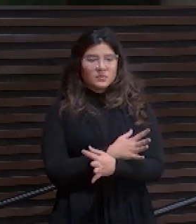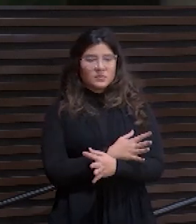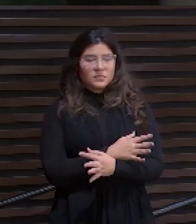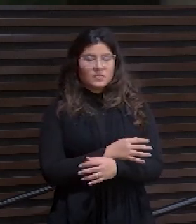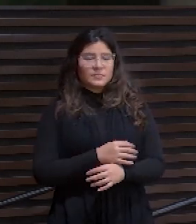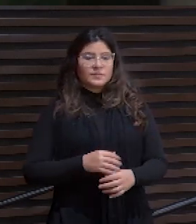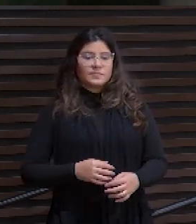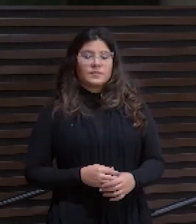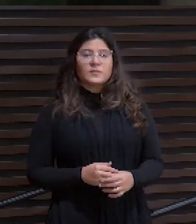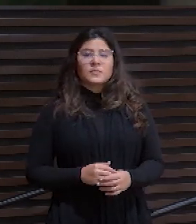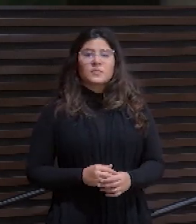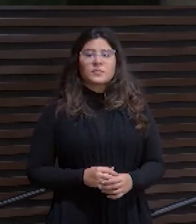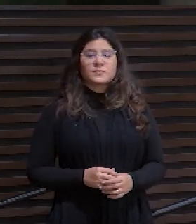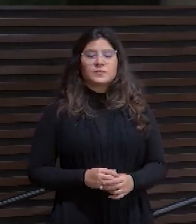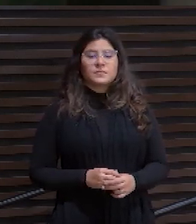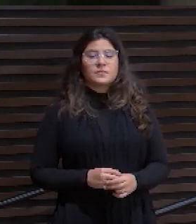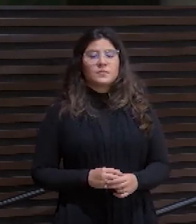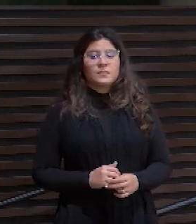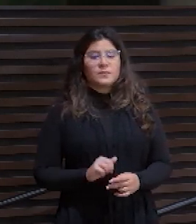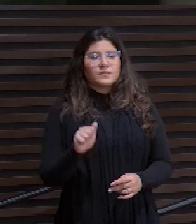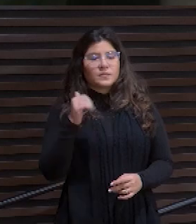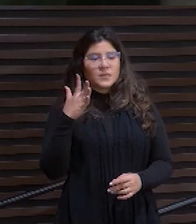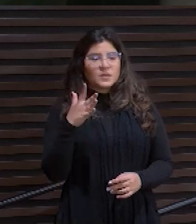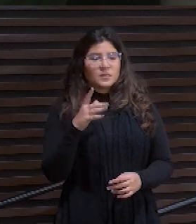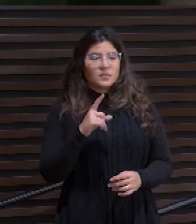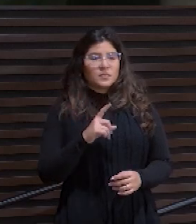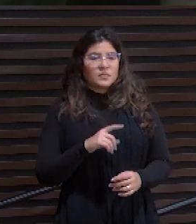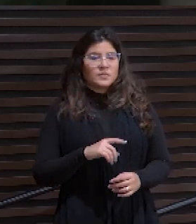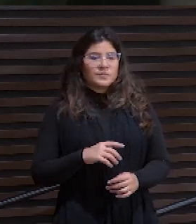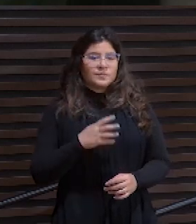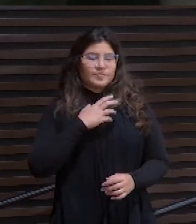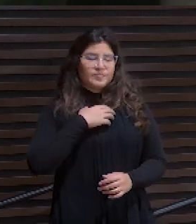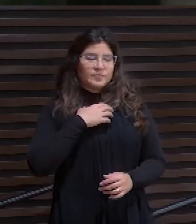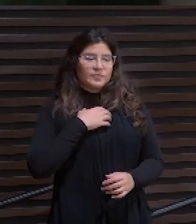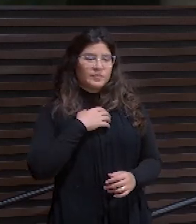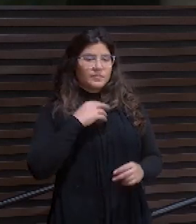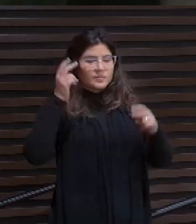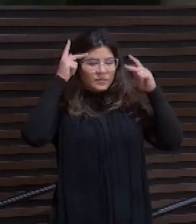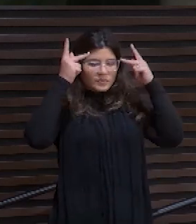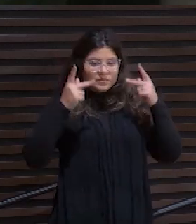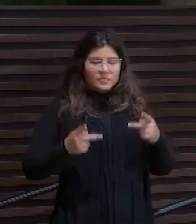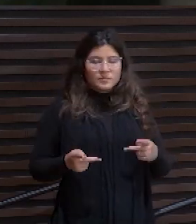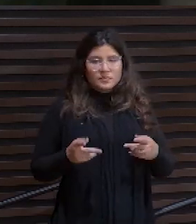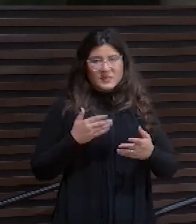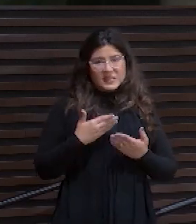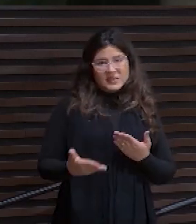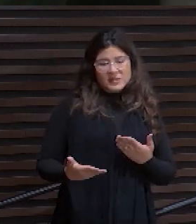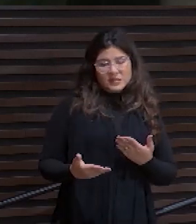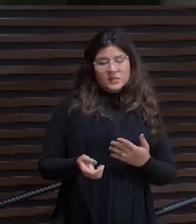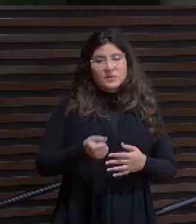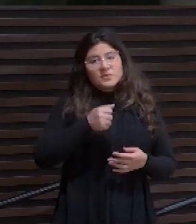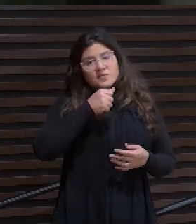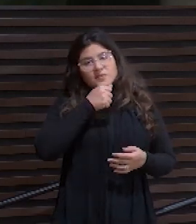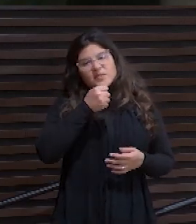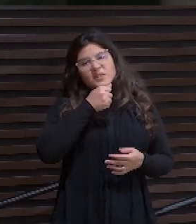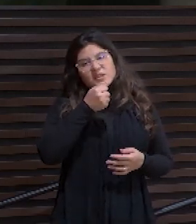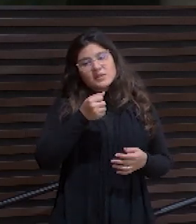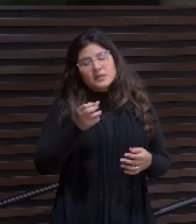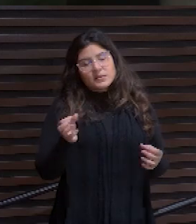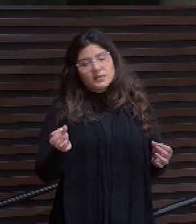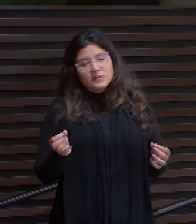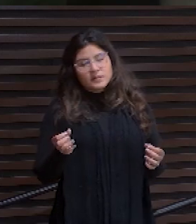Qual que é a situação do ser humano? A situação do ser humano caído é a velha criatura